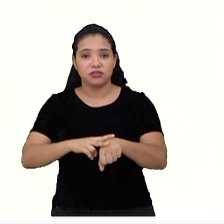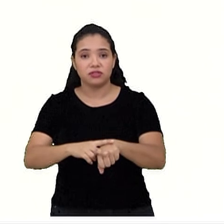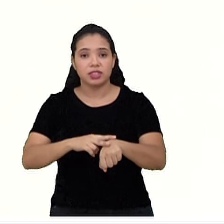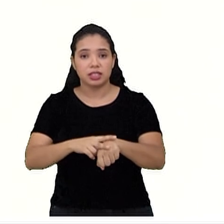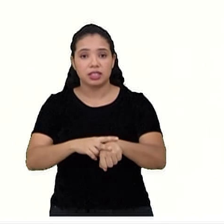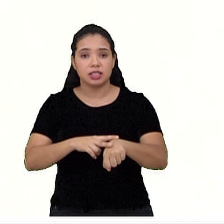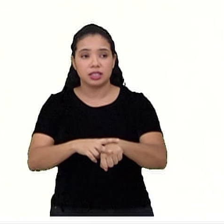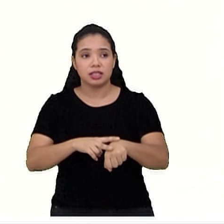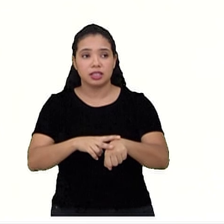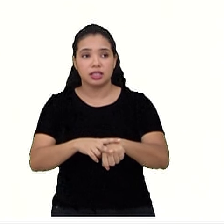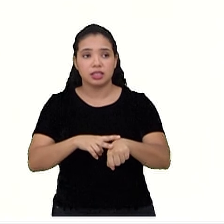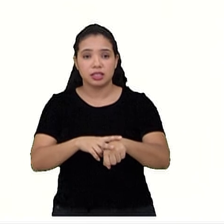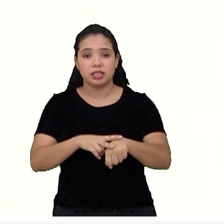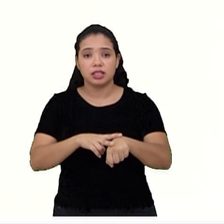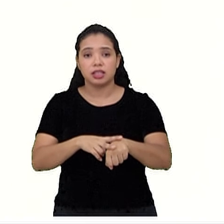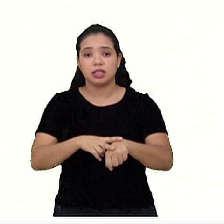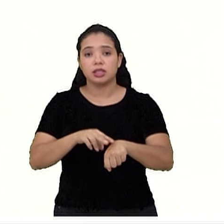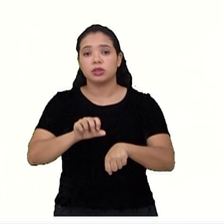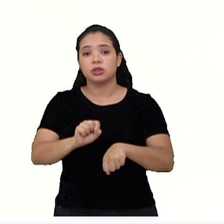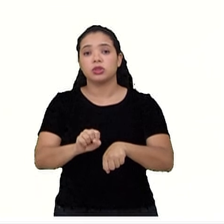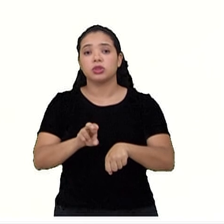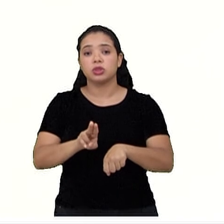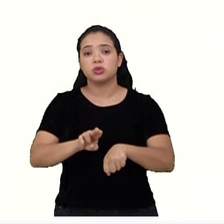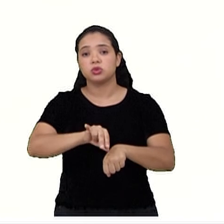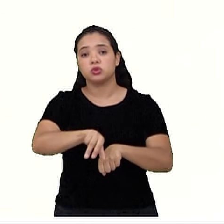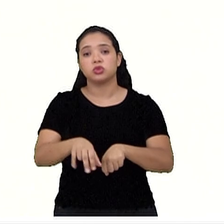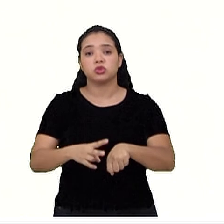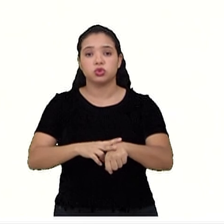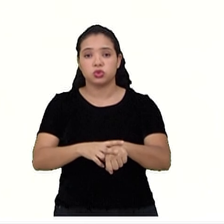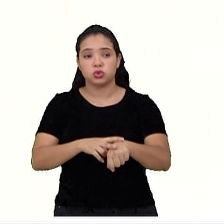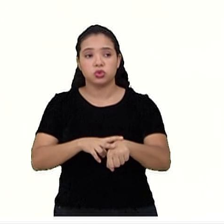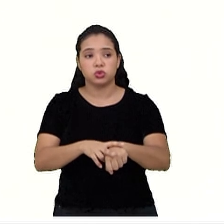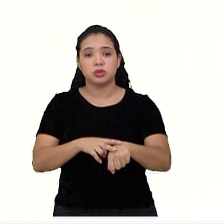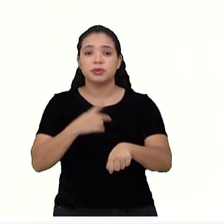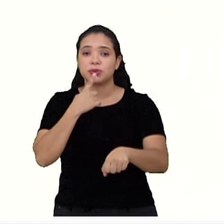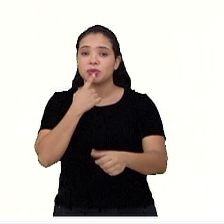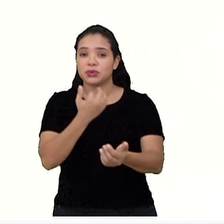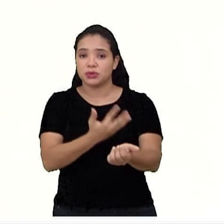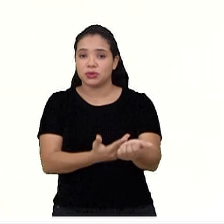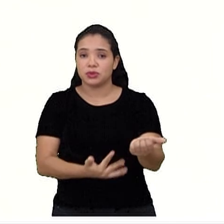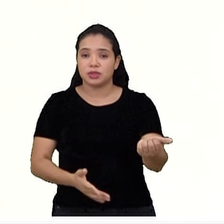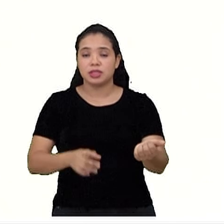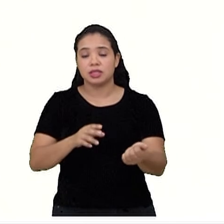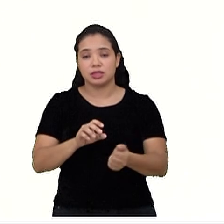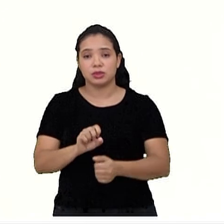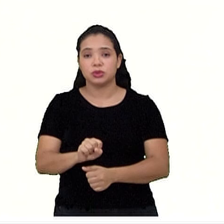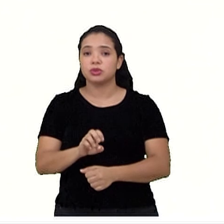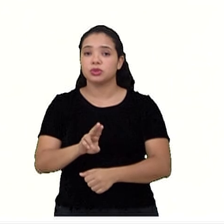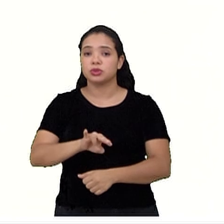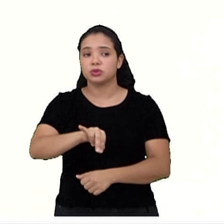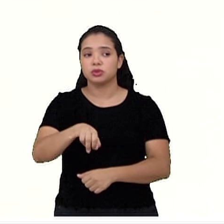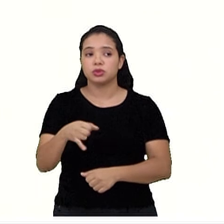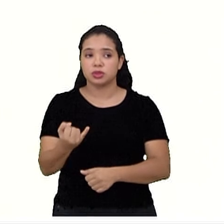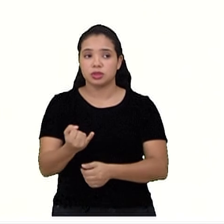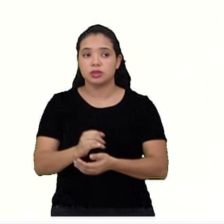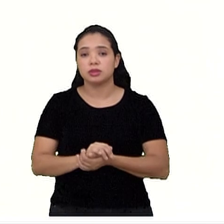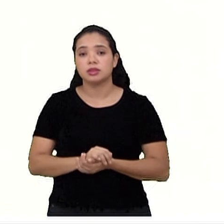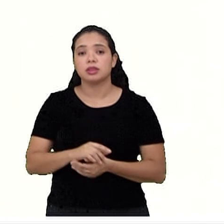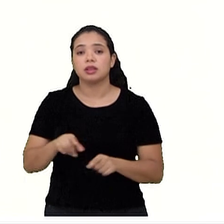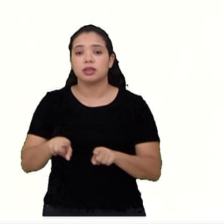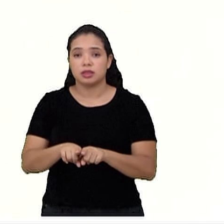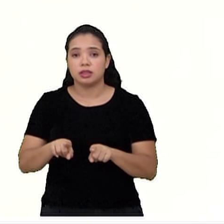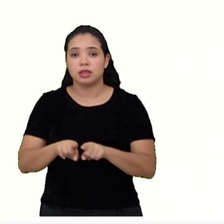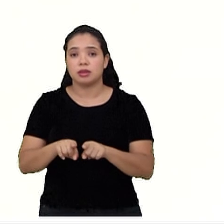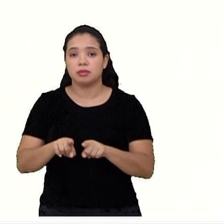o subject? Quem é o sujeito? The blood, o sangue, né? E nós temos lá o